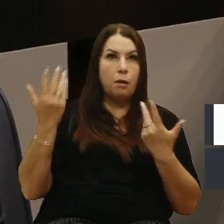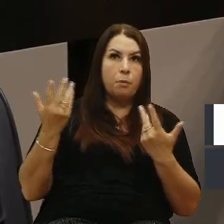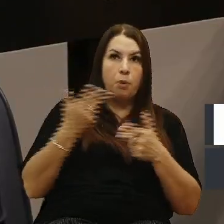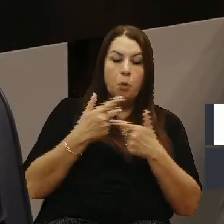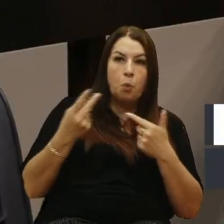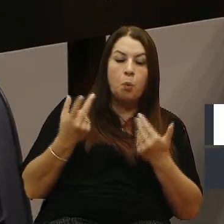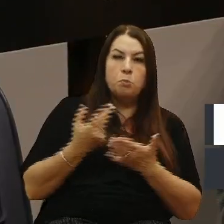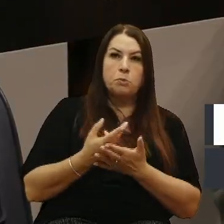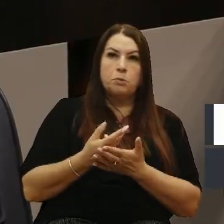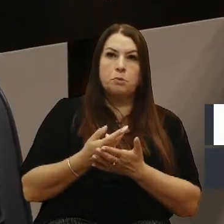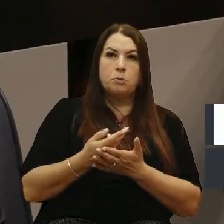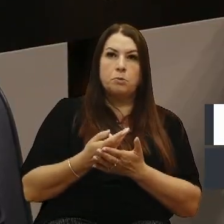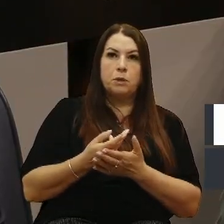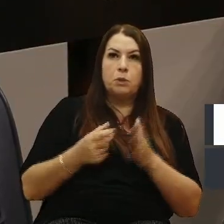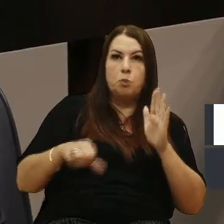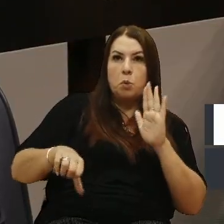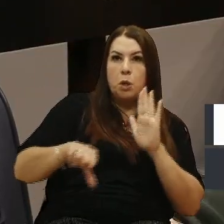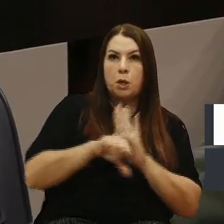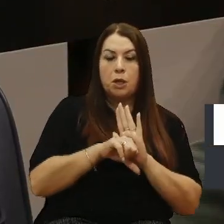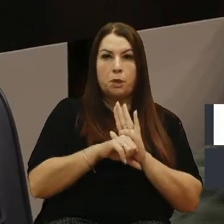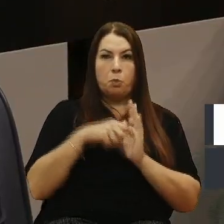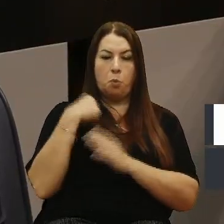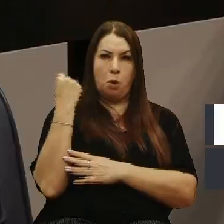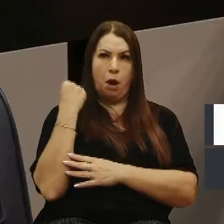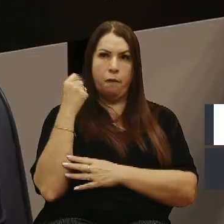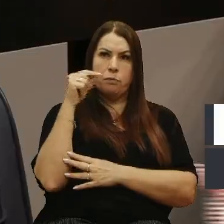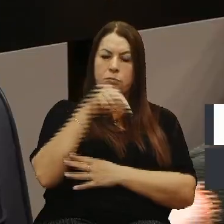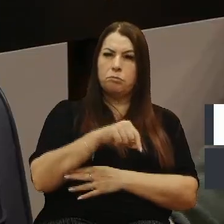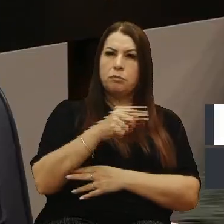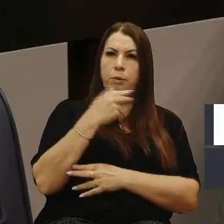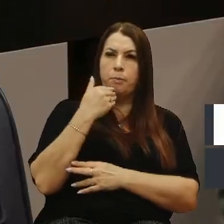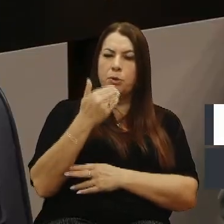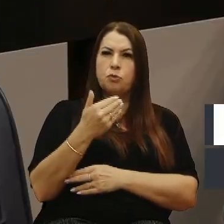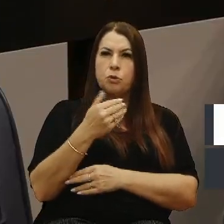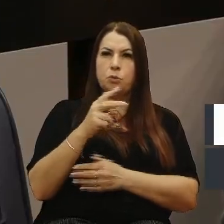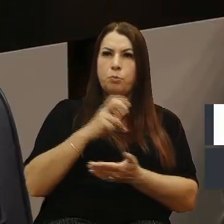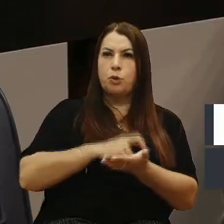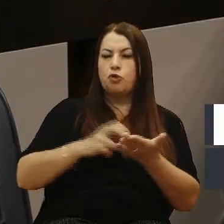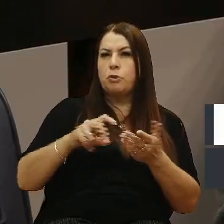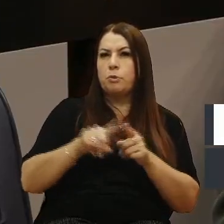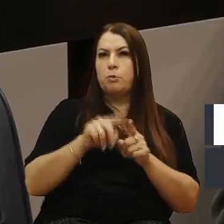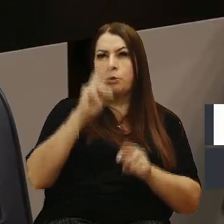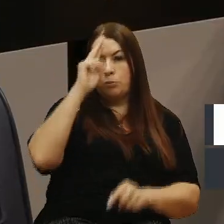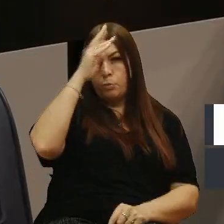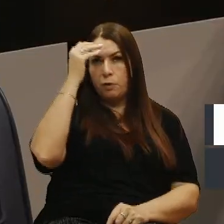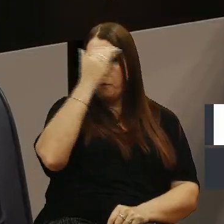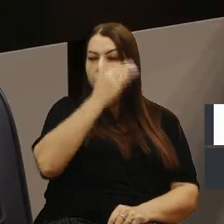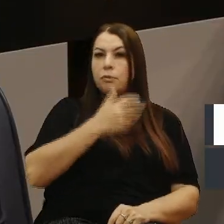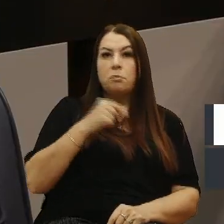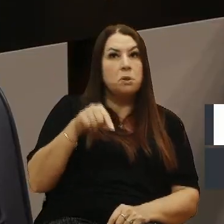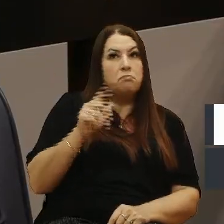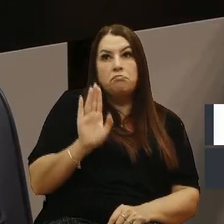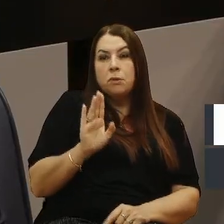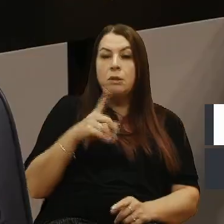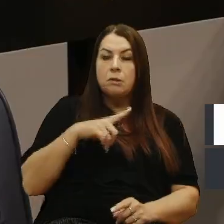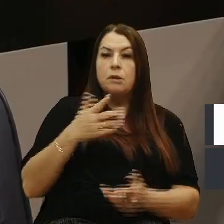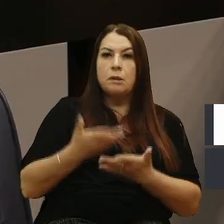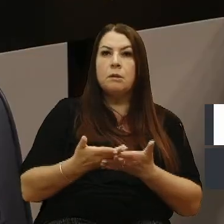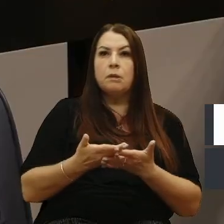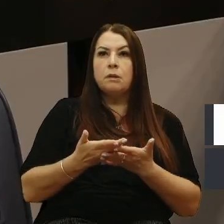coisa que seja um crime, alguma coisa grave, eu trago aqui, faço um pedido de impeachment, por exemplo, do prefeito, né? Mas, enquanto isso, a gente tem